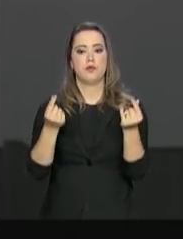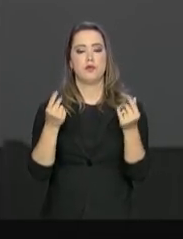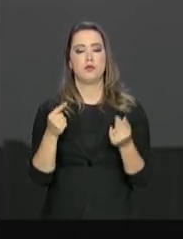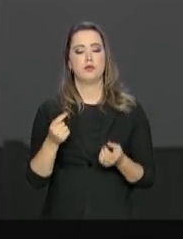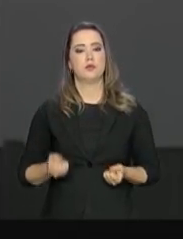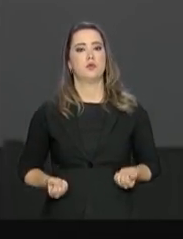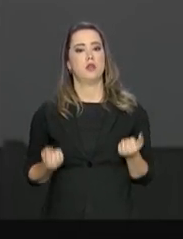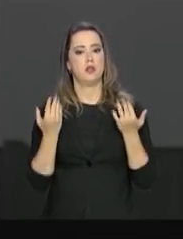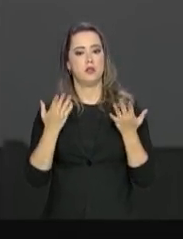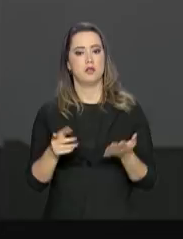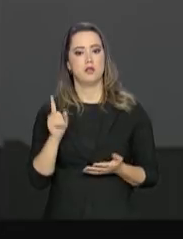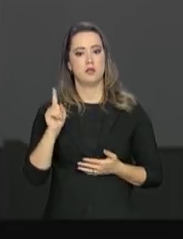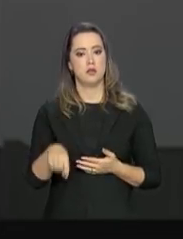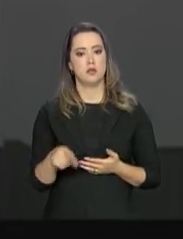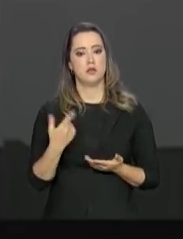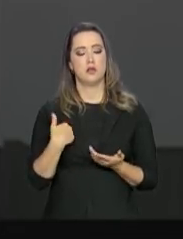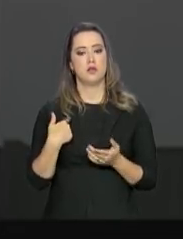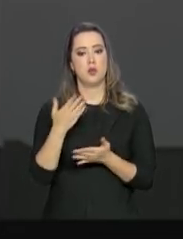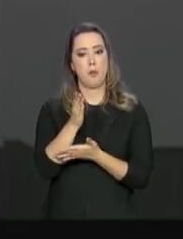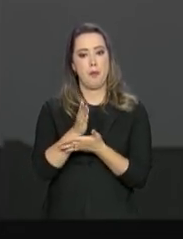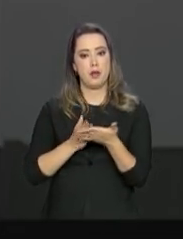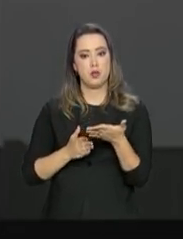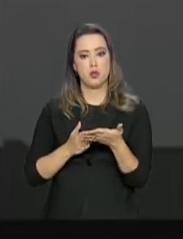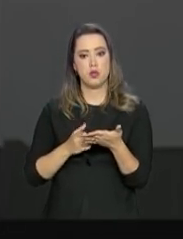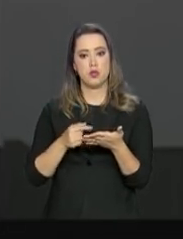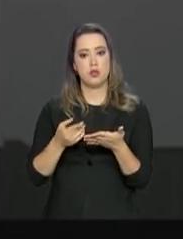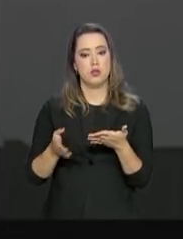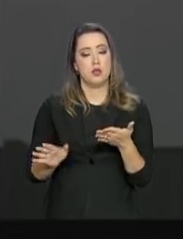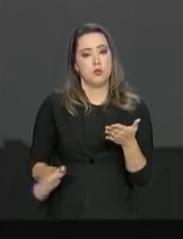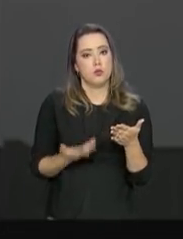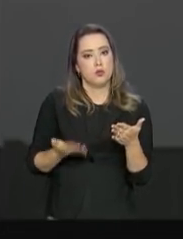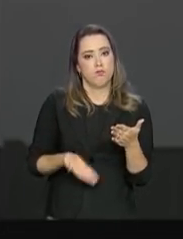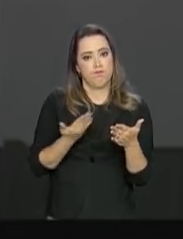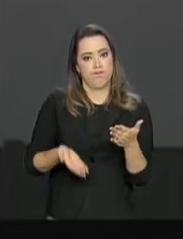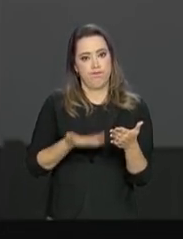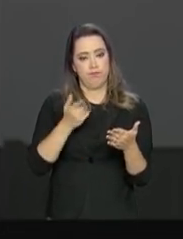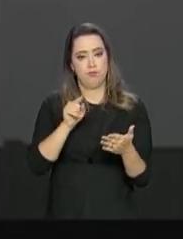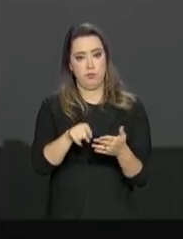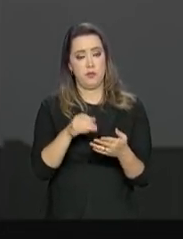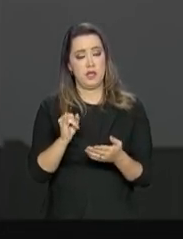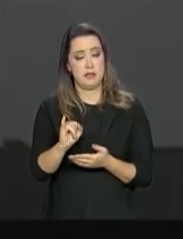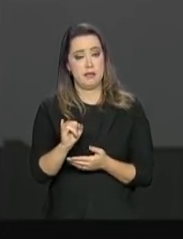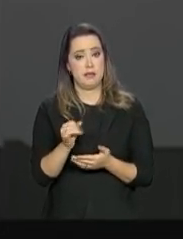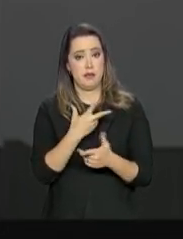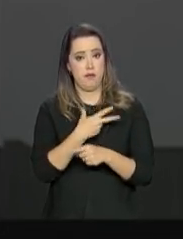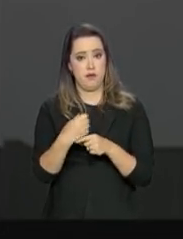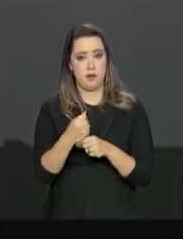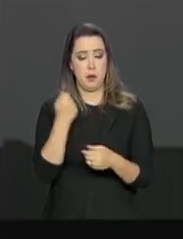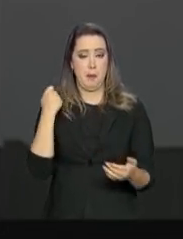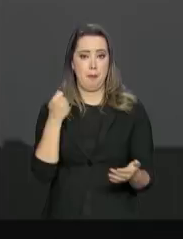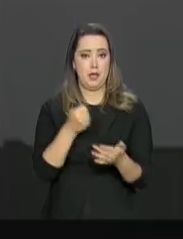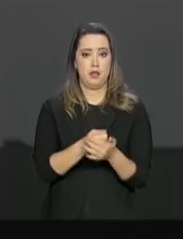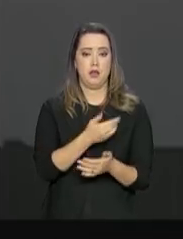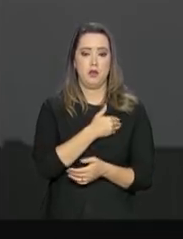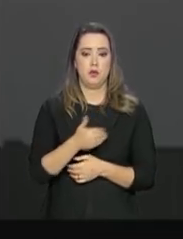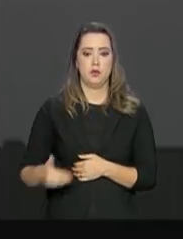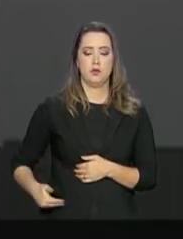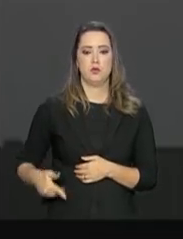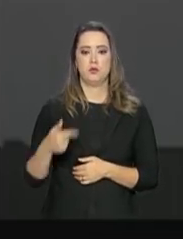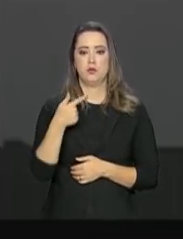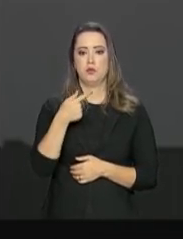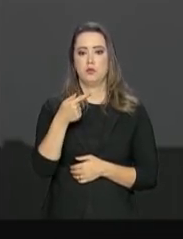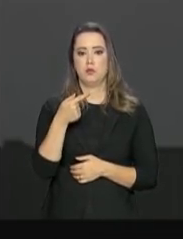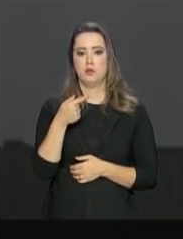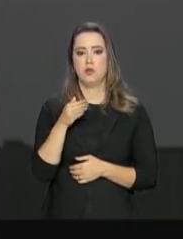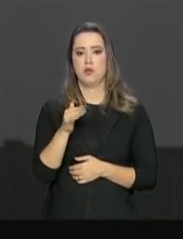é o chamado regime de partilha da produção aqueles que vencerem vão pagar ao governo quase 7 bilhões